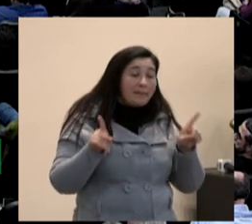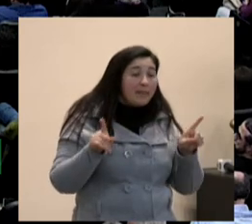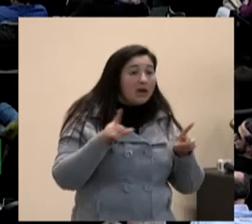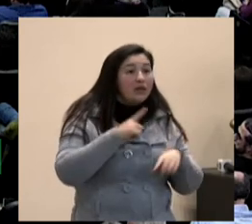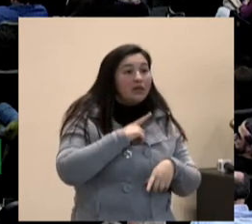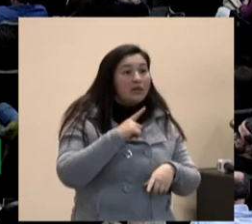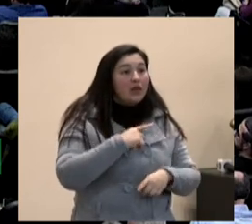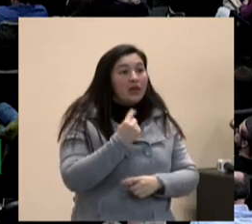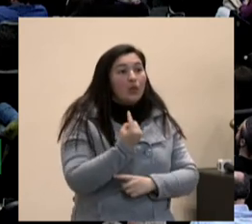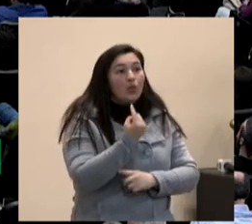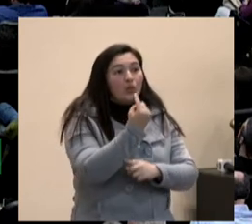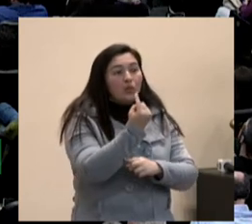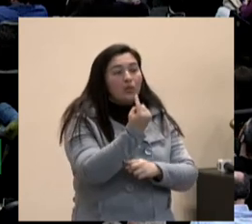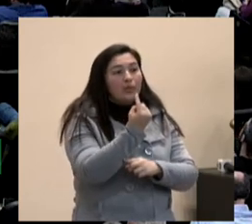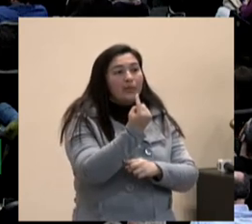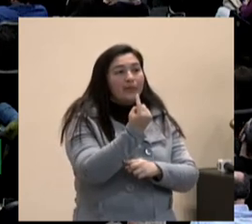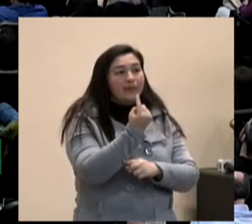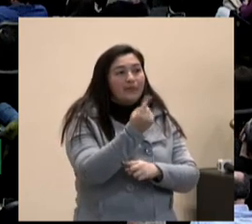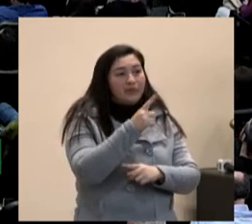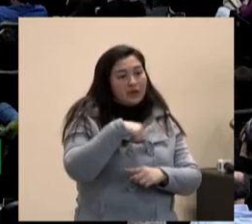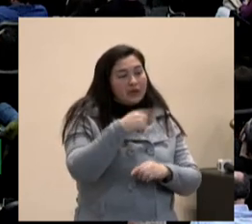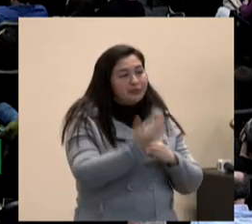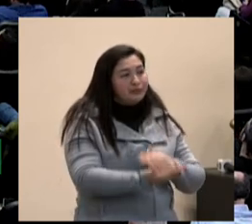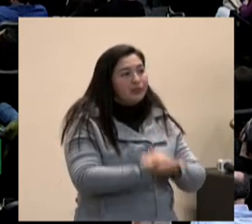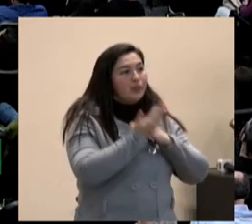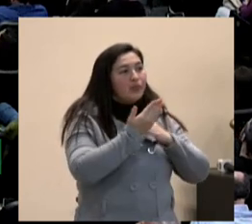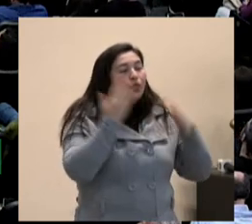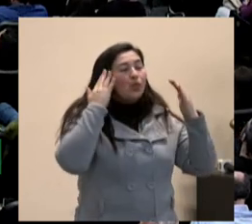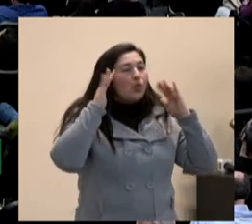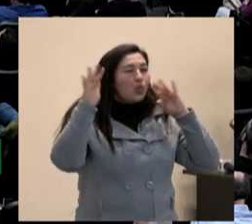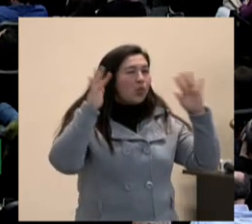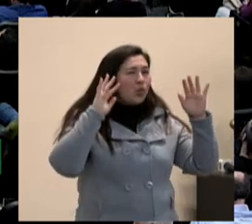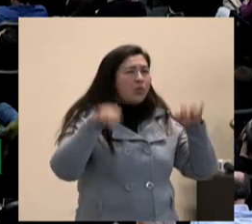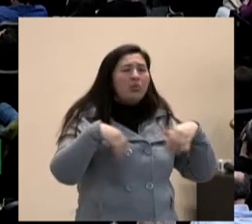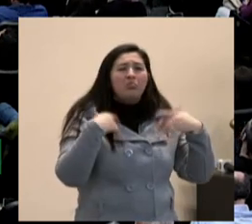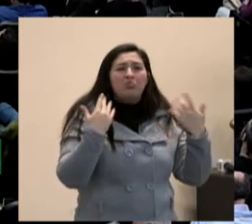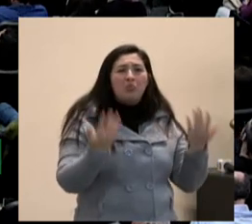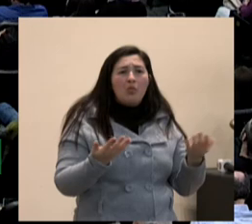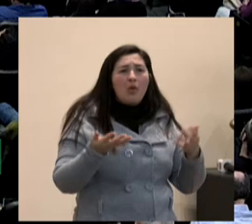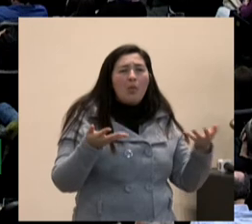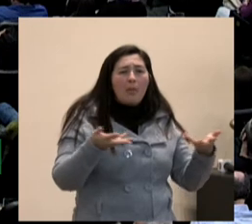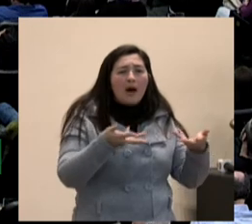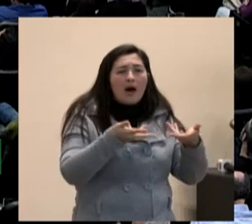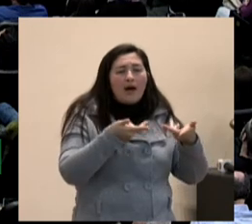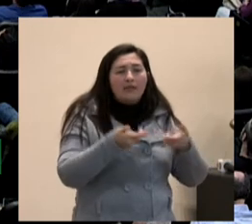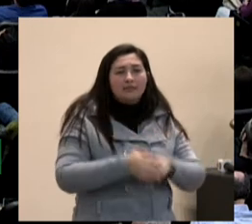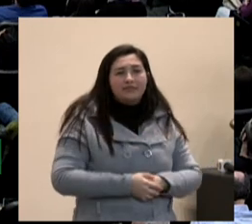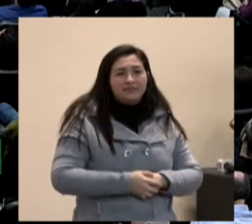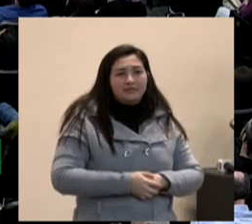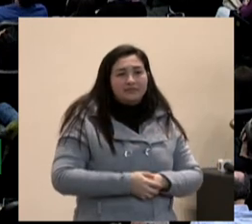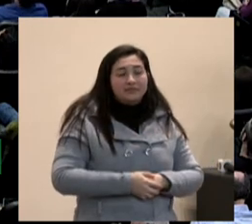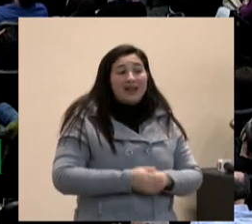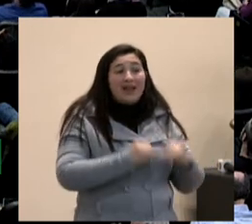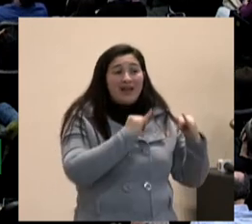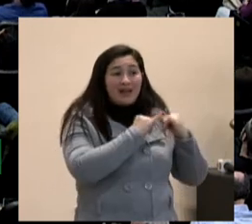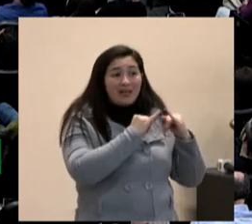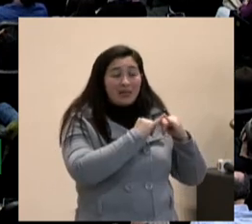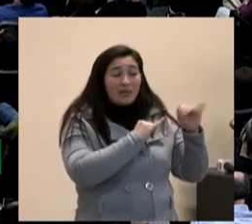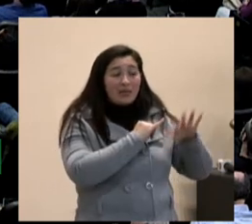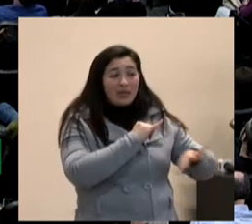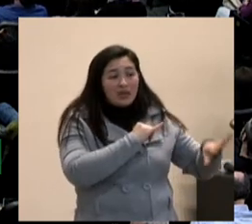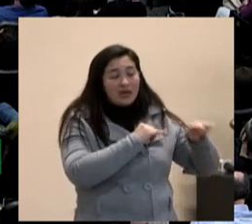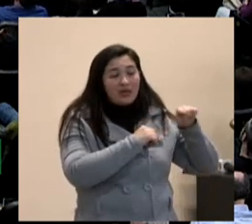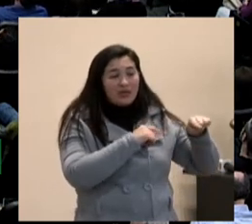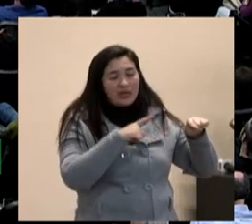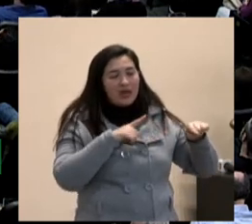é um elemento que nos ajuda a compreender qual é a qualidade dessa rede. Não adianta a gente ter instituições com uma